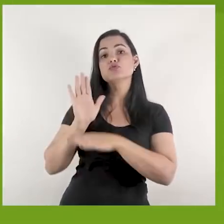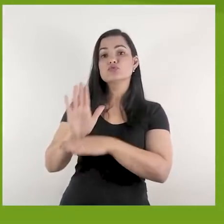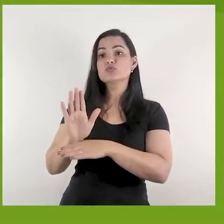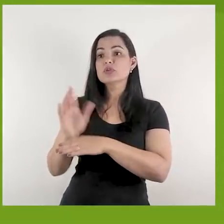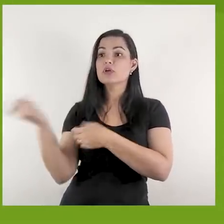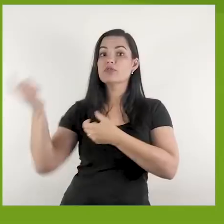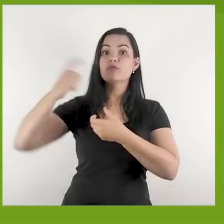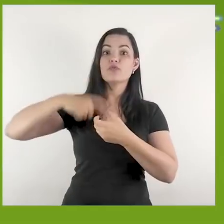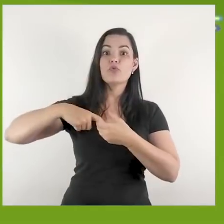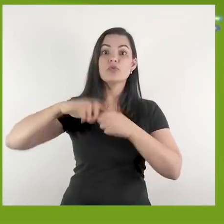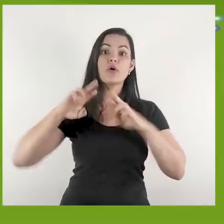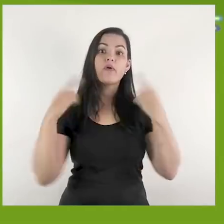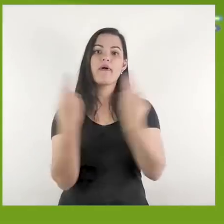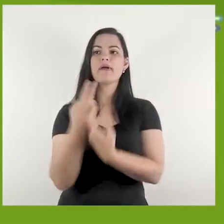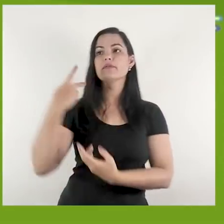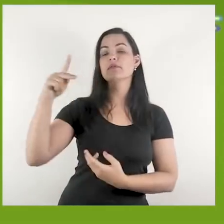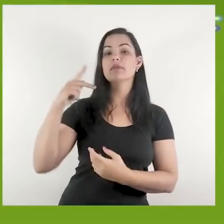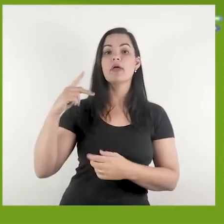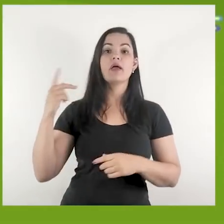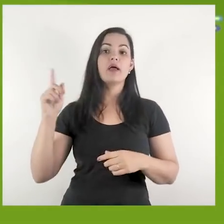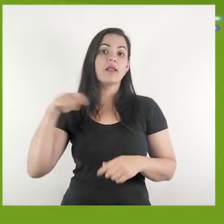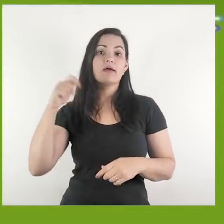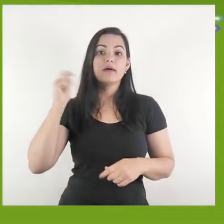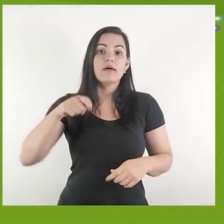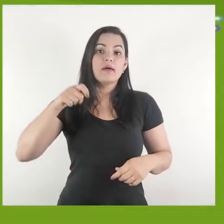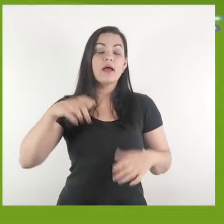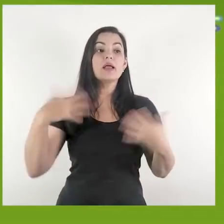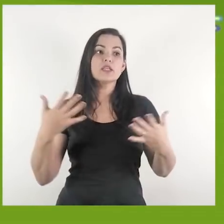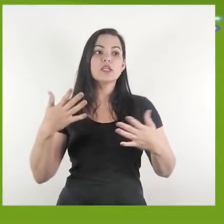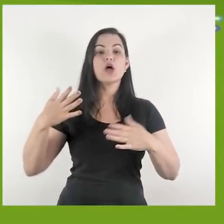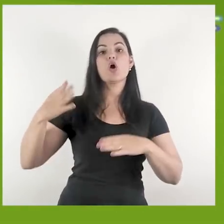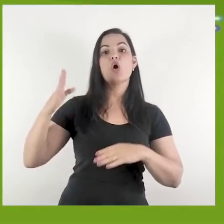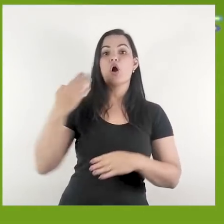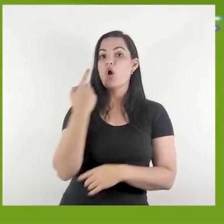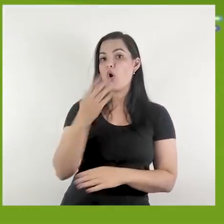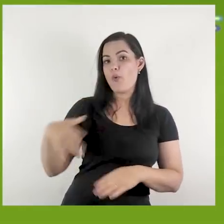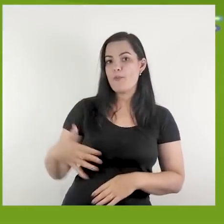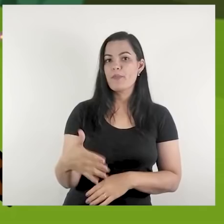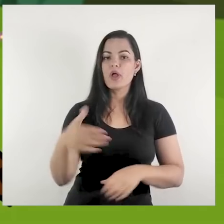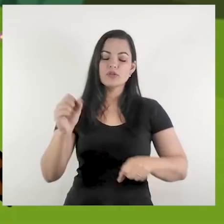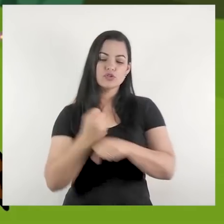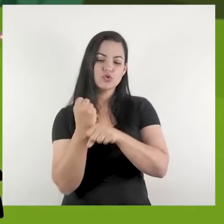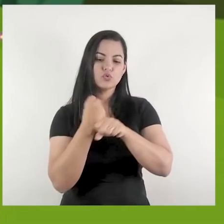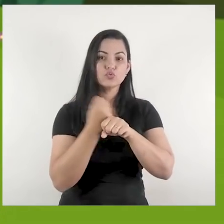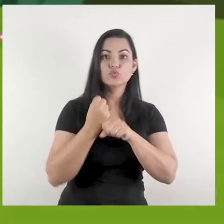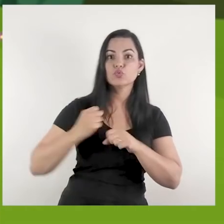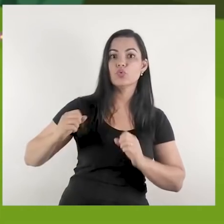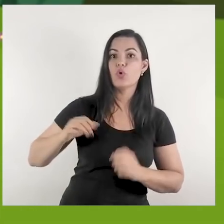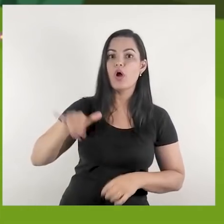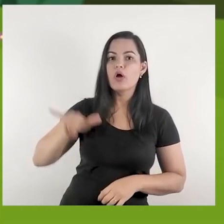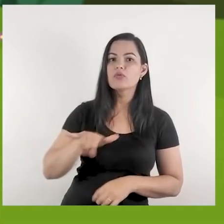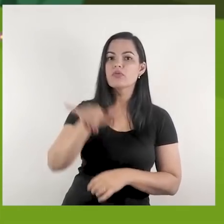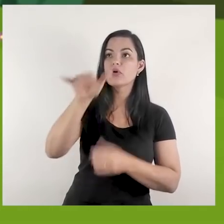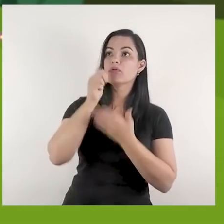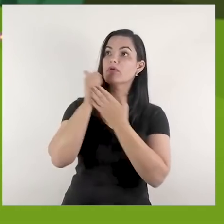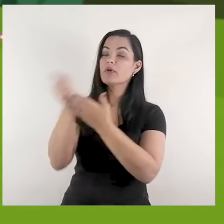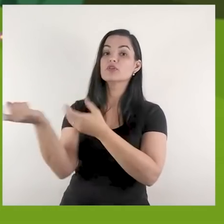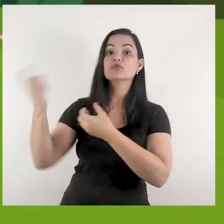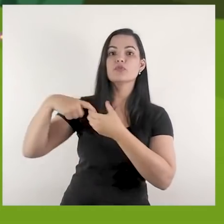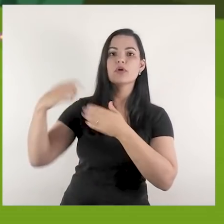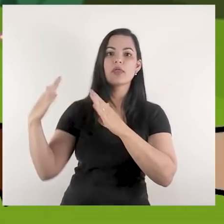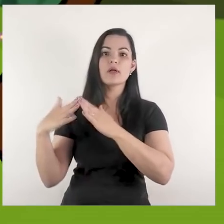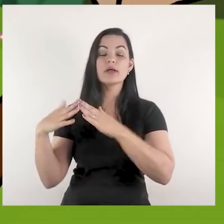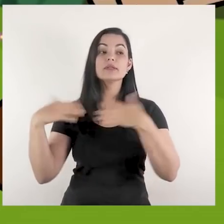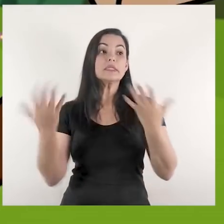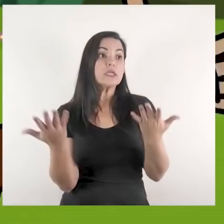Conta. E aí? Aí o peixe voador construiu um avião para eles levarem a fada de volta para casa. Então o macaco foi